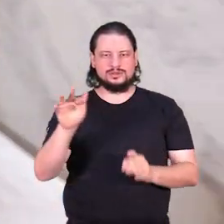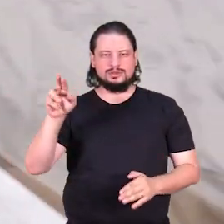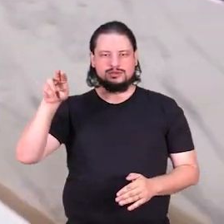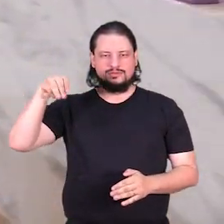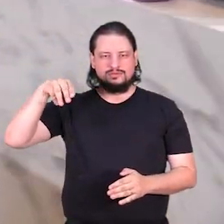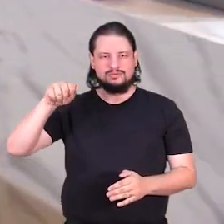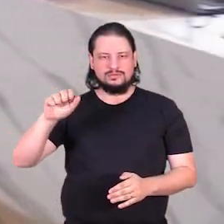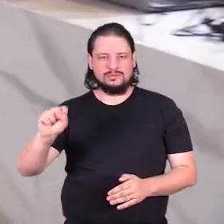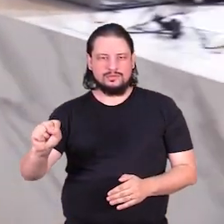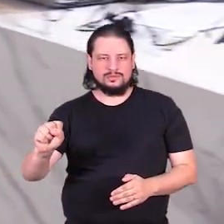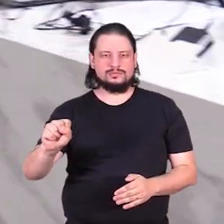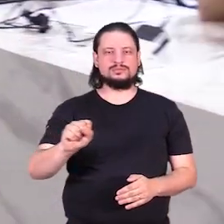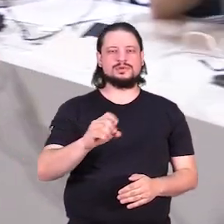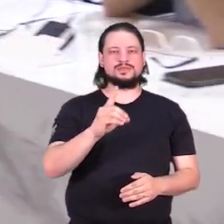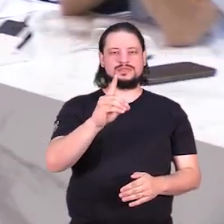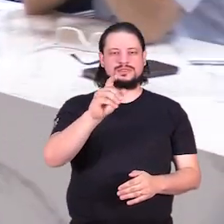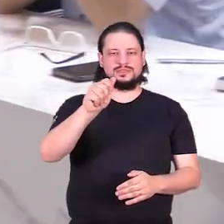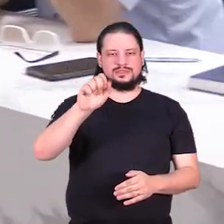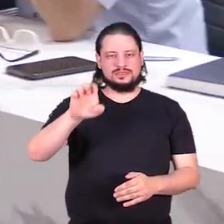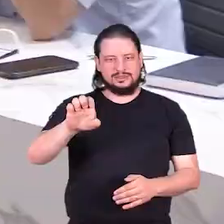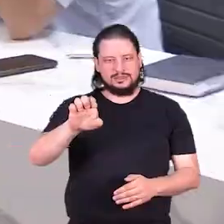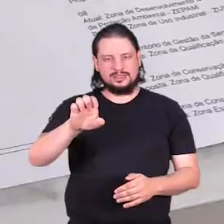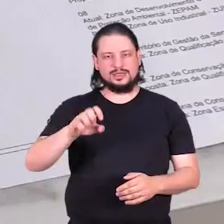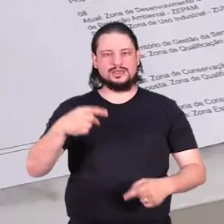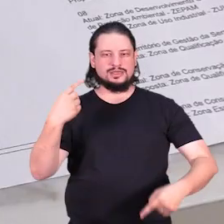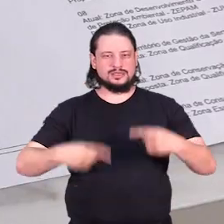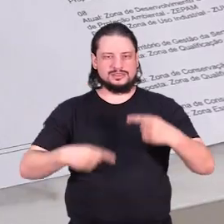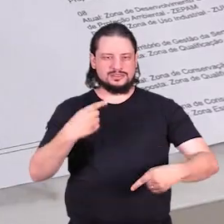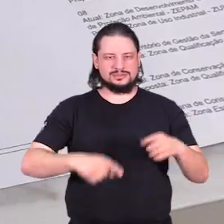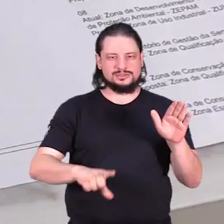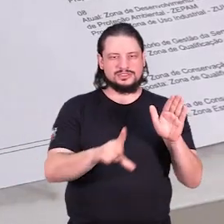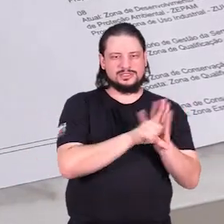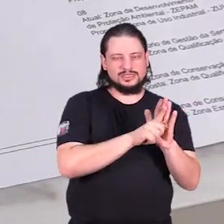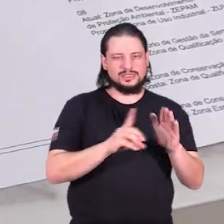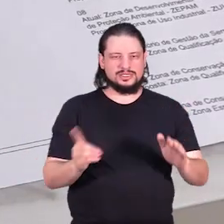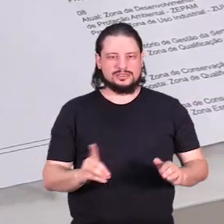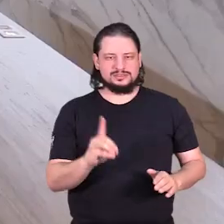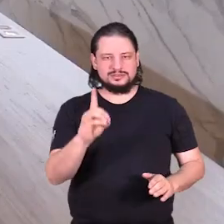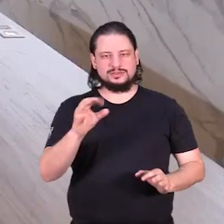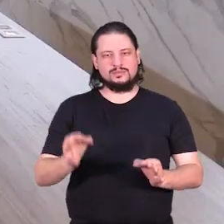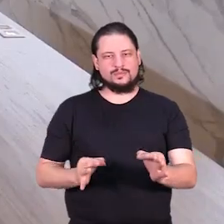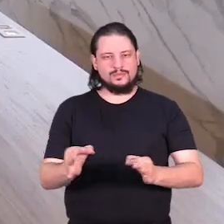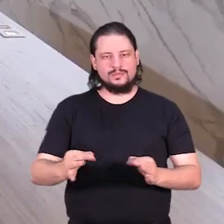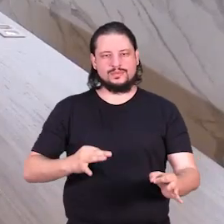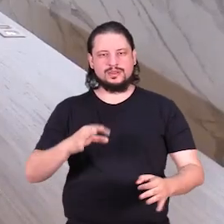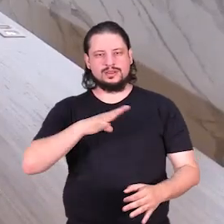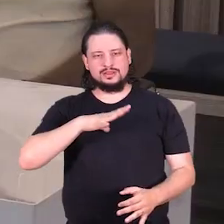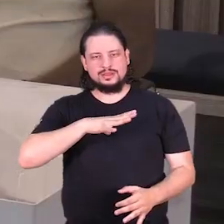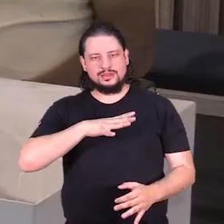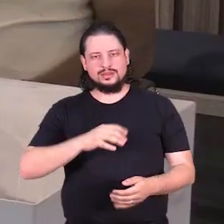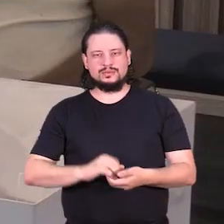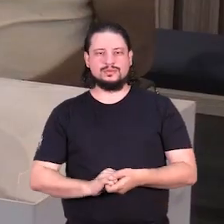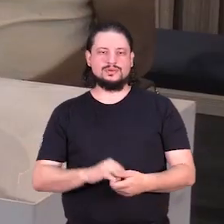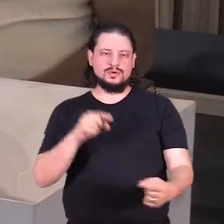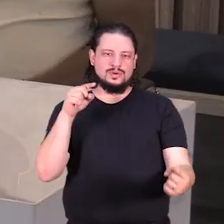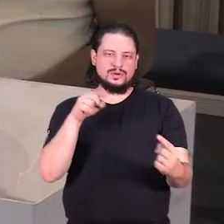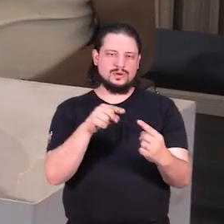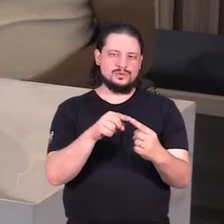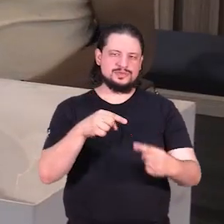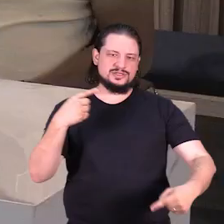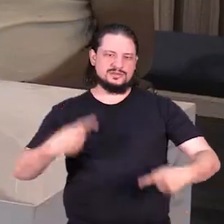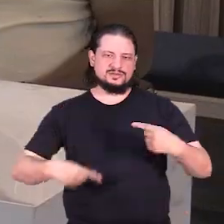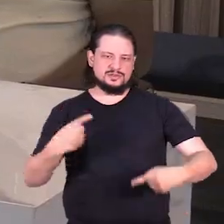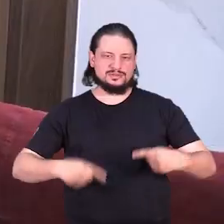fumas e da Dai para discutir atualizações do plano diretor da cidade objetivo da reunião de hoje foi discutir sobre